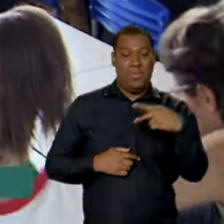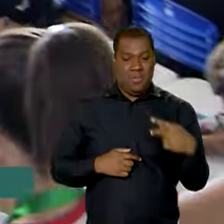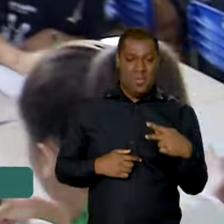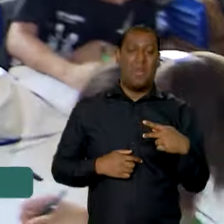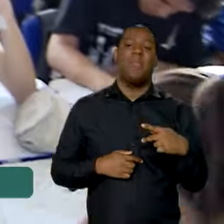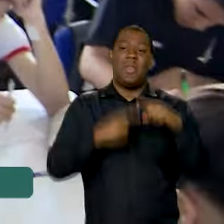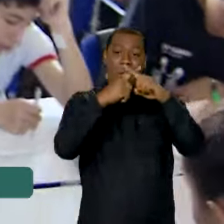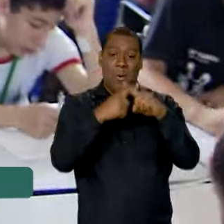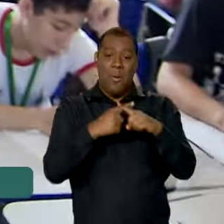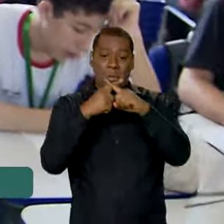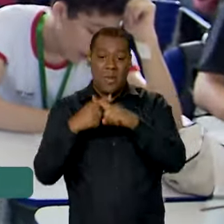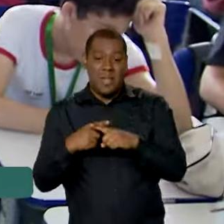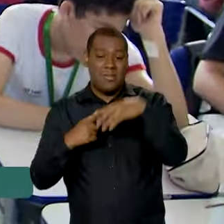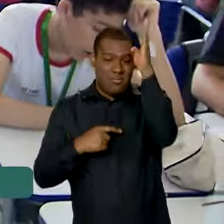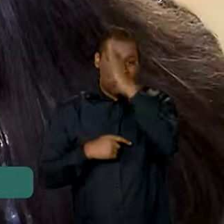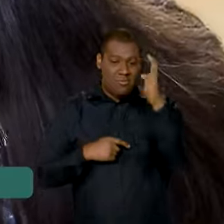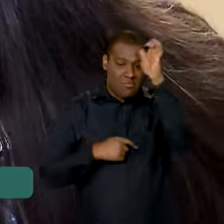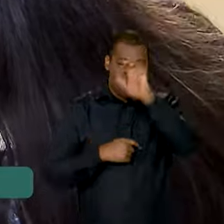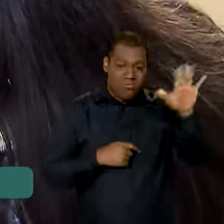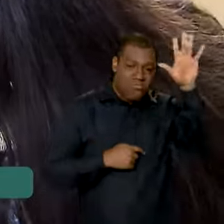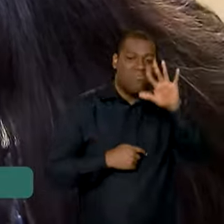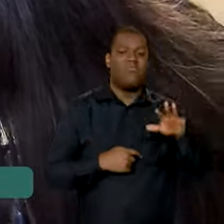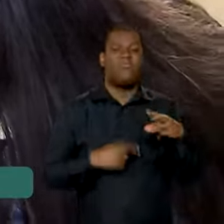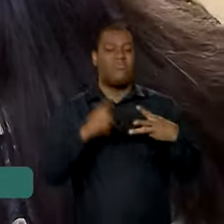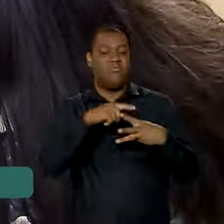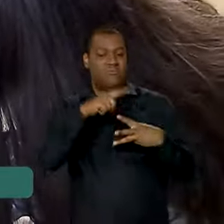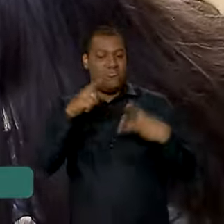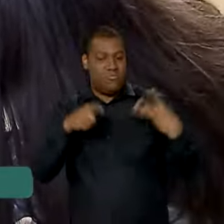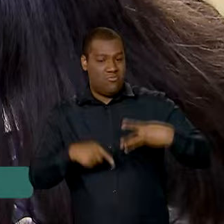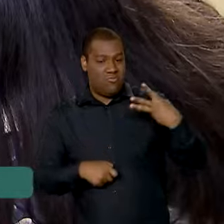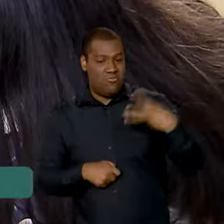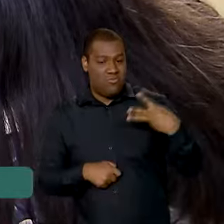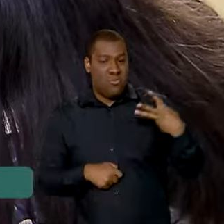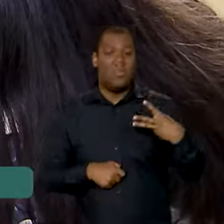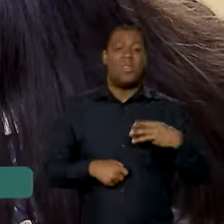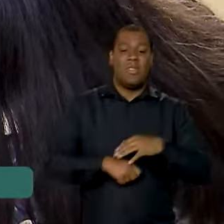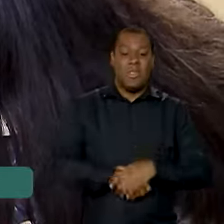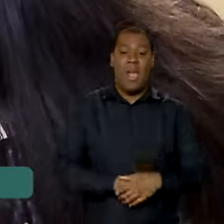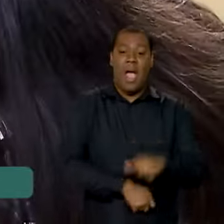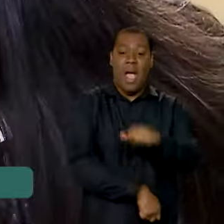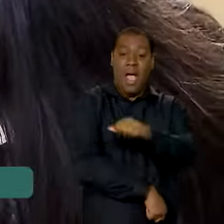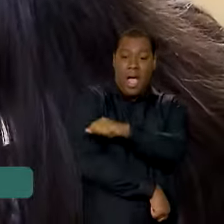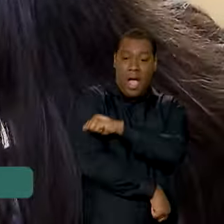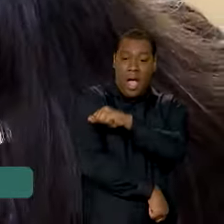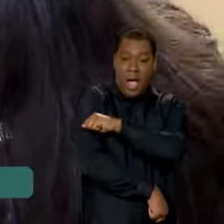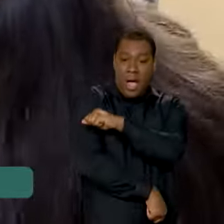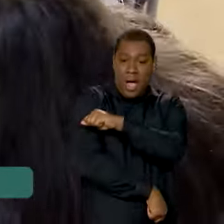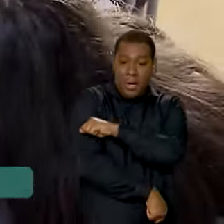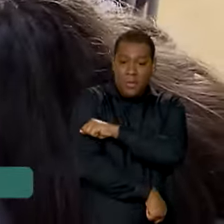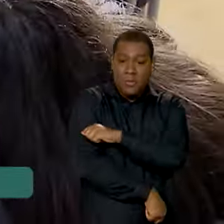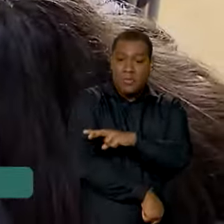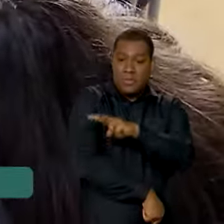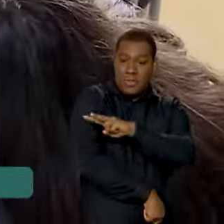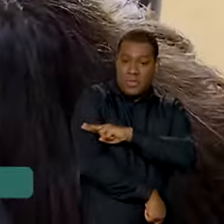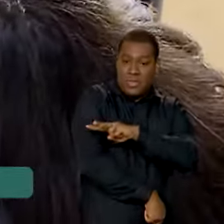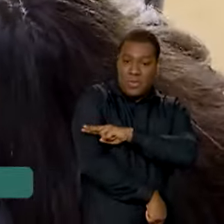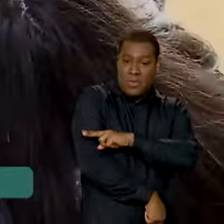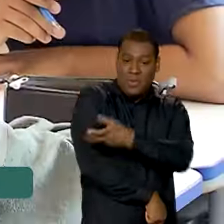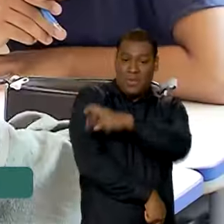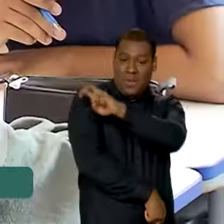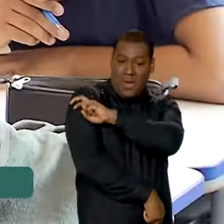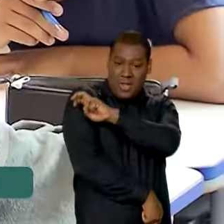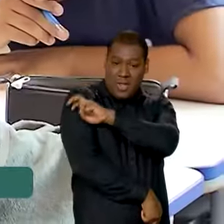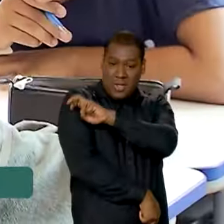nacional está na terceira edição e é voltada para alunos do segundo ao quinto ano do ensino